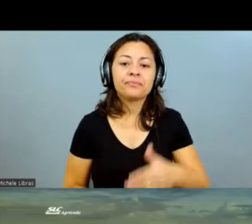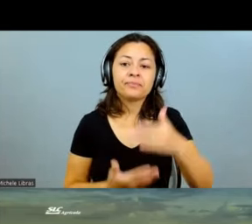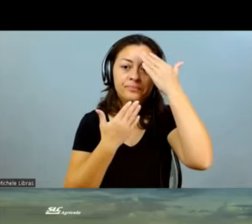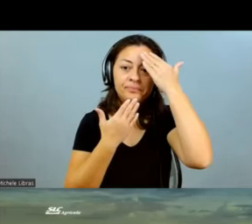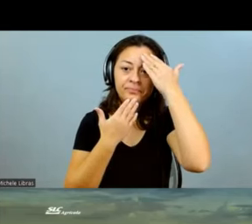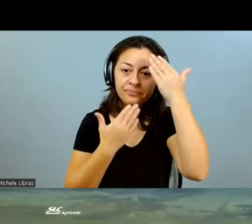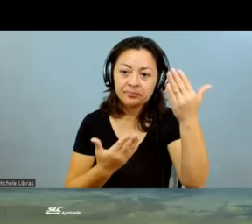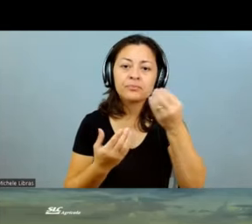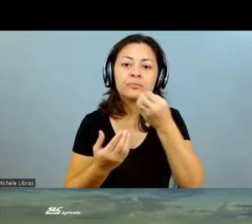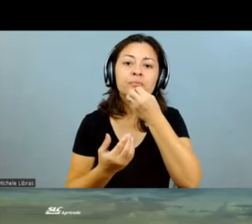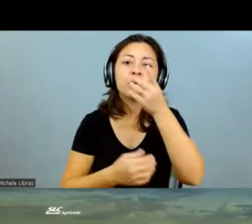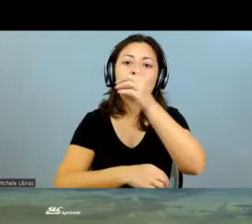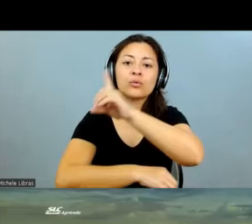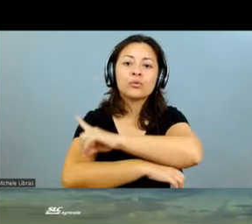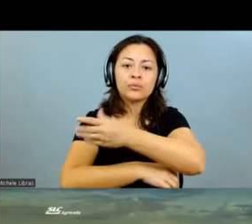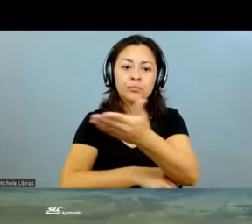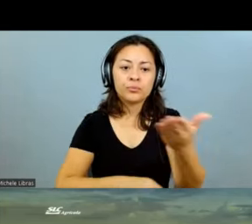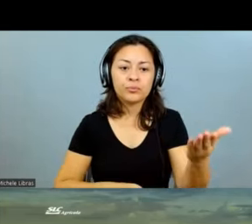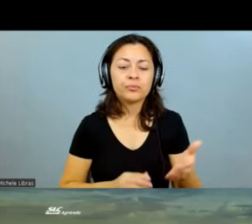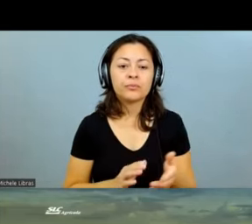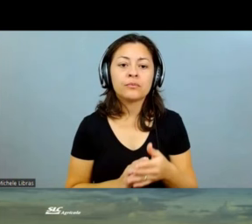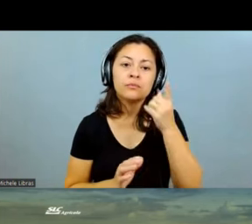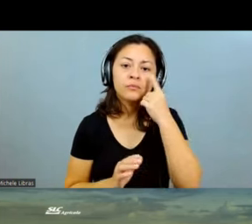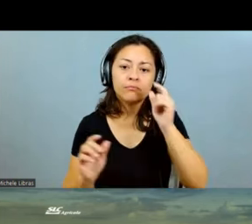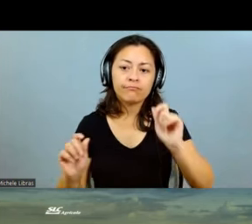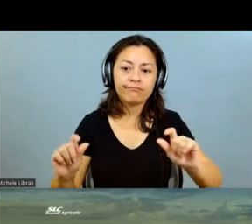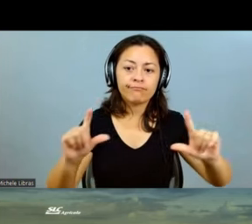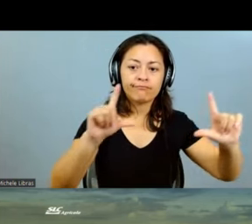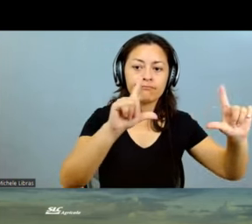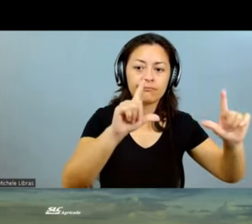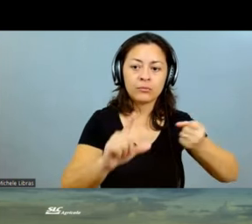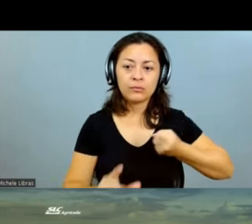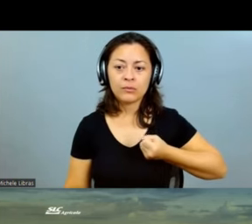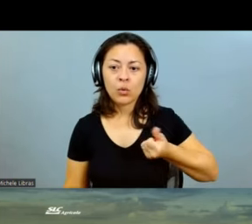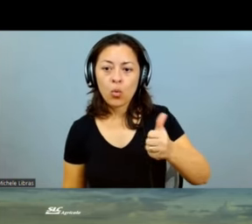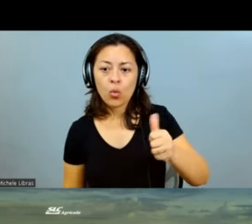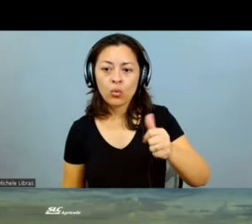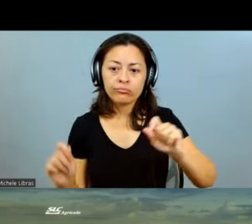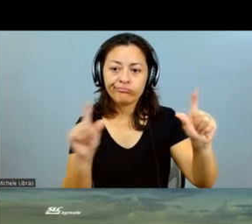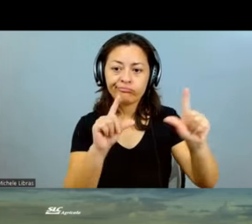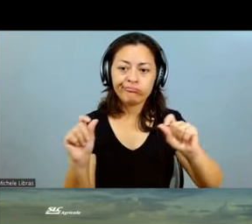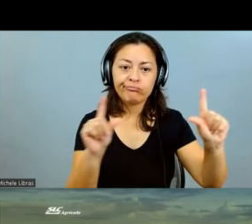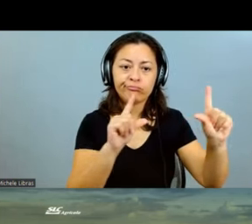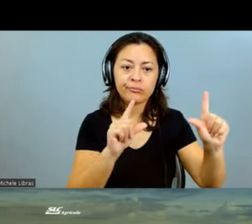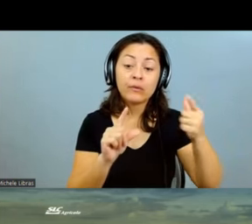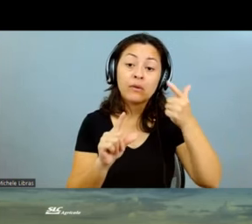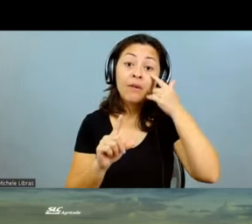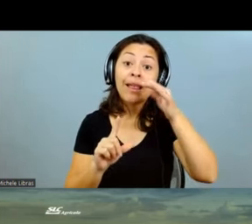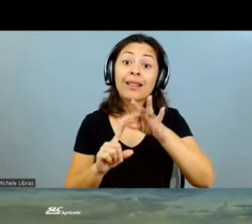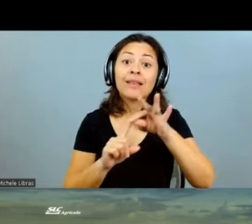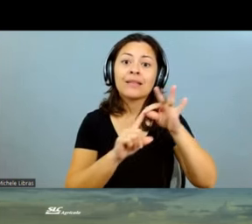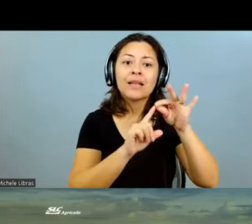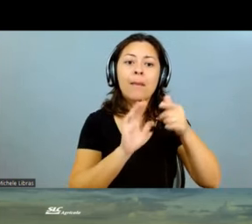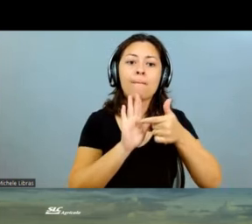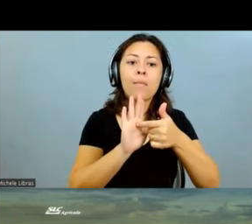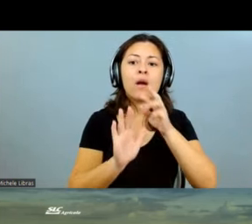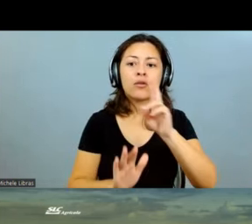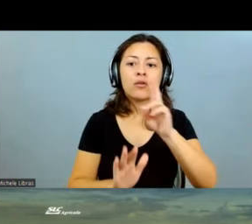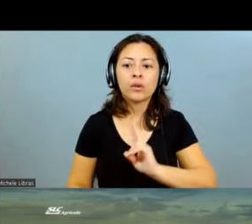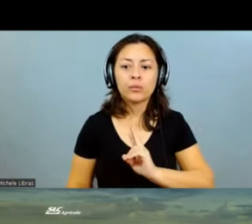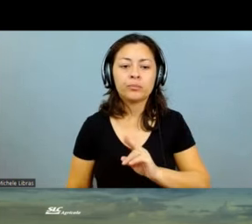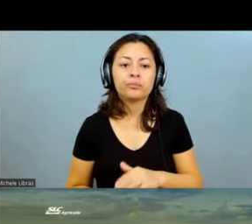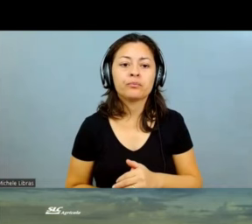Bom dia a todos podemos por favor ir pro slide 11 onde trazemos alguns destaques do nosso demonstrativo de resultado os impactos do